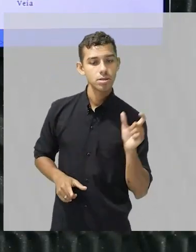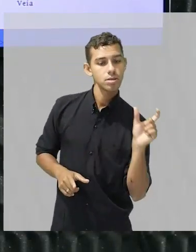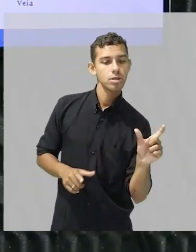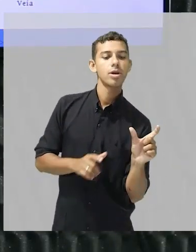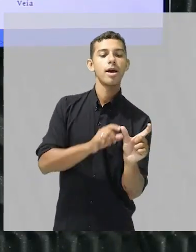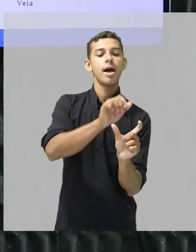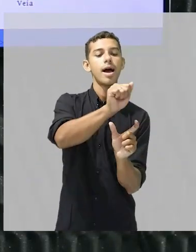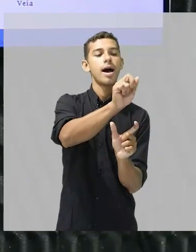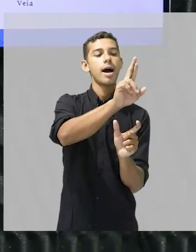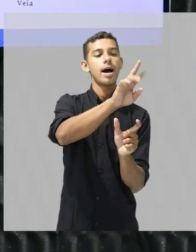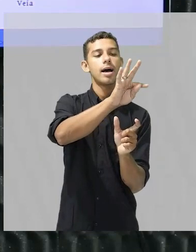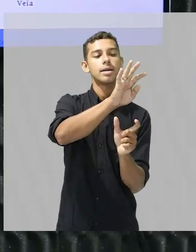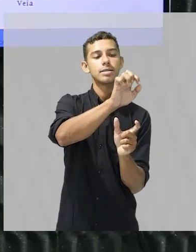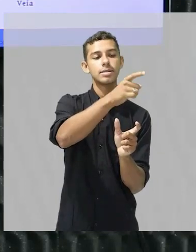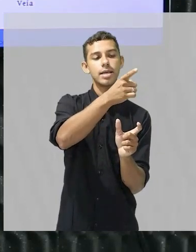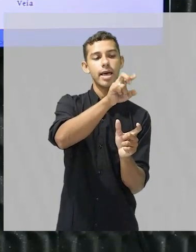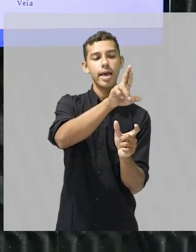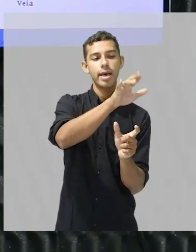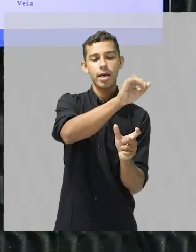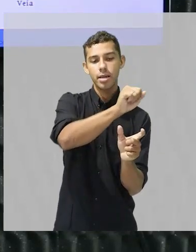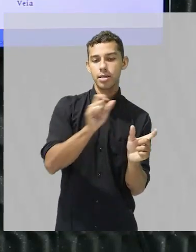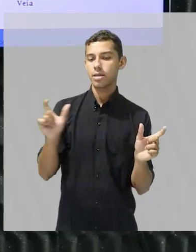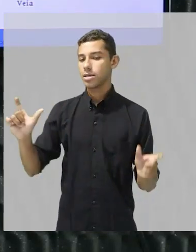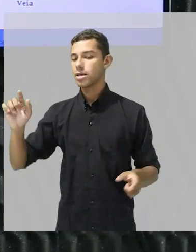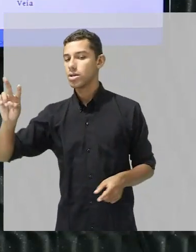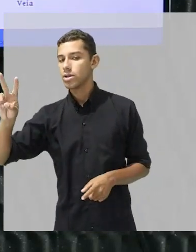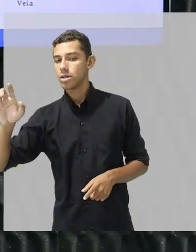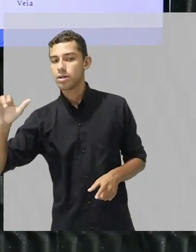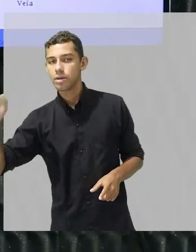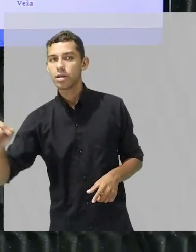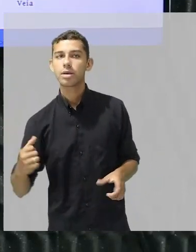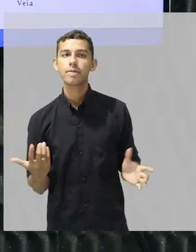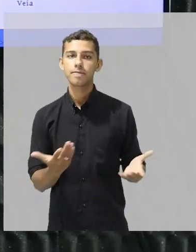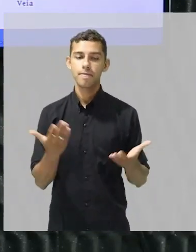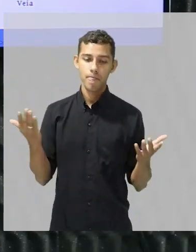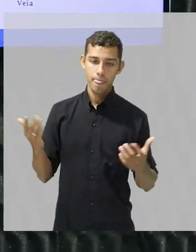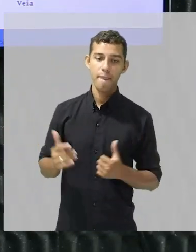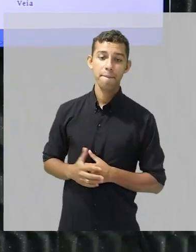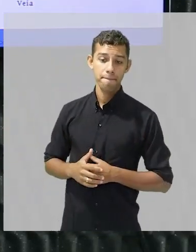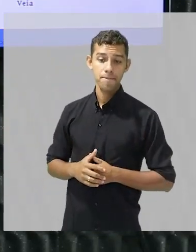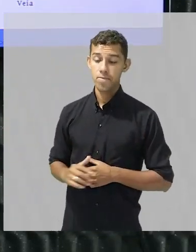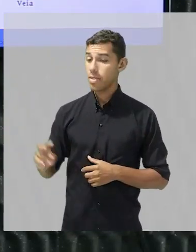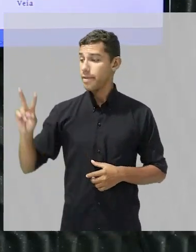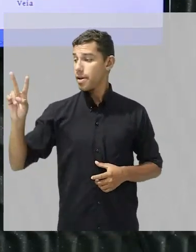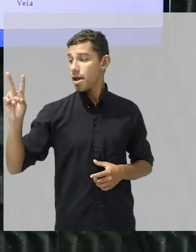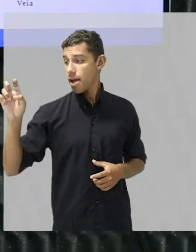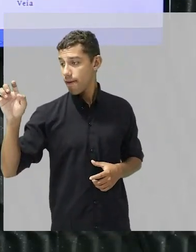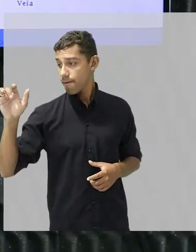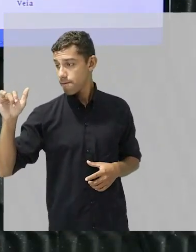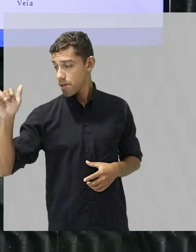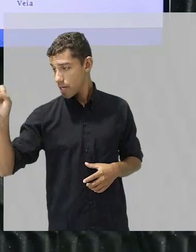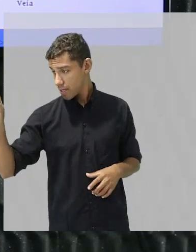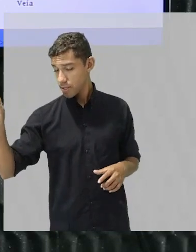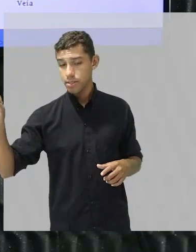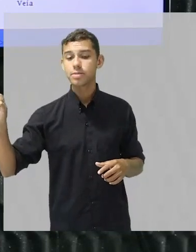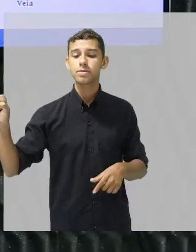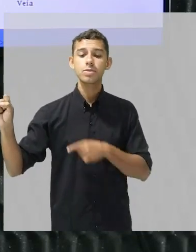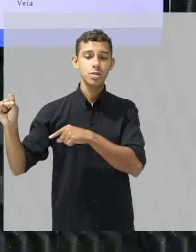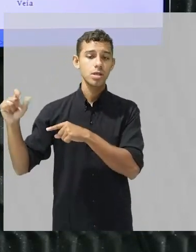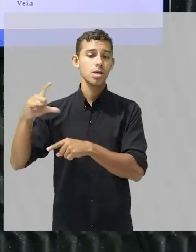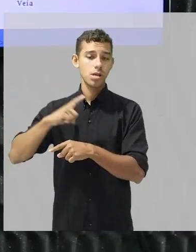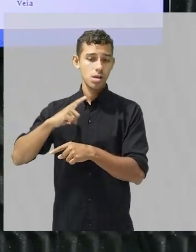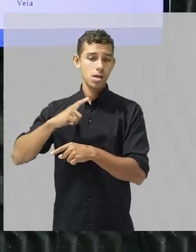entre veias, né, e artérias. Olha aqui a estrutura. Tanto as veias quanto as artérias, elas possuem